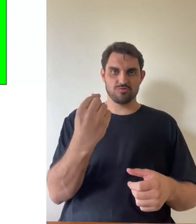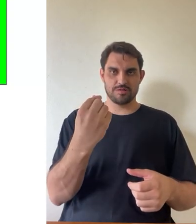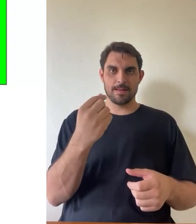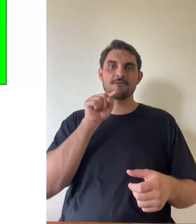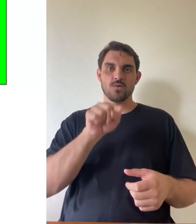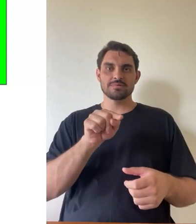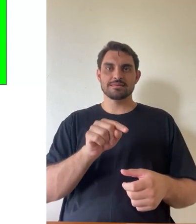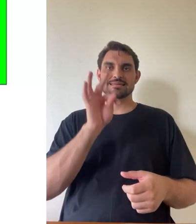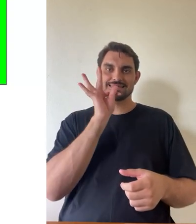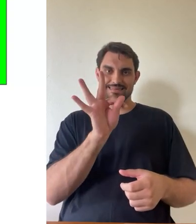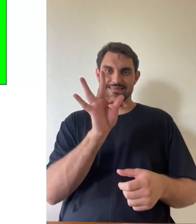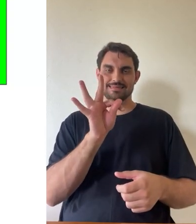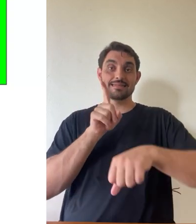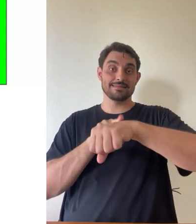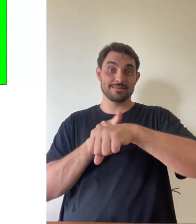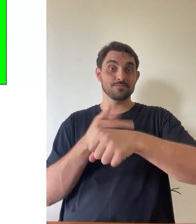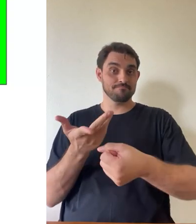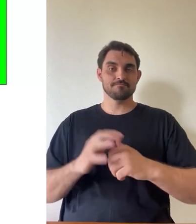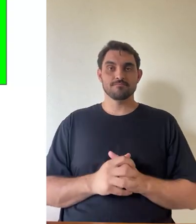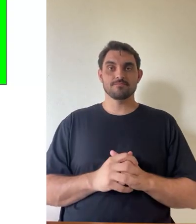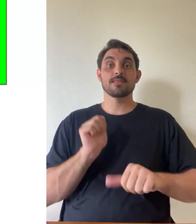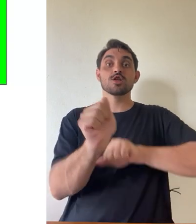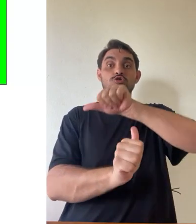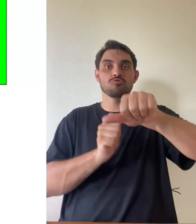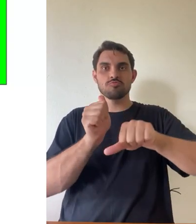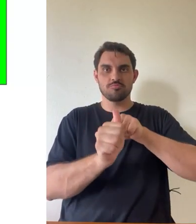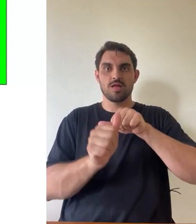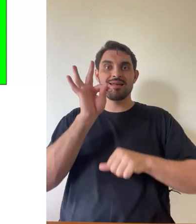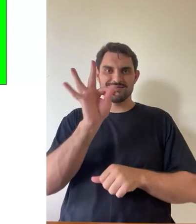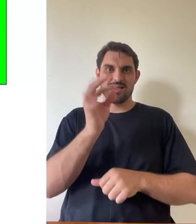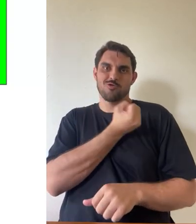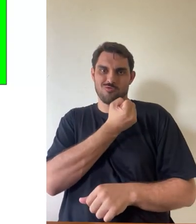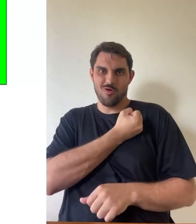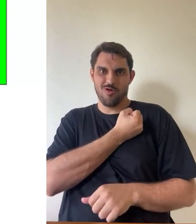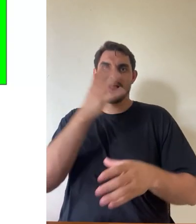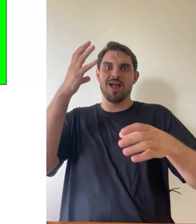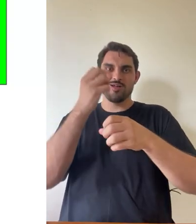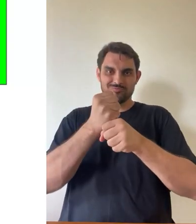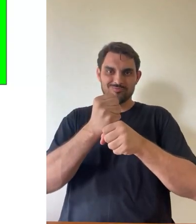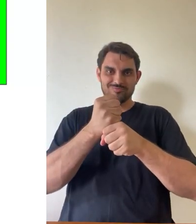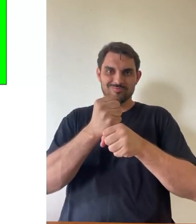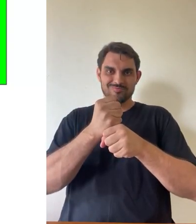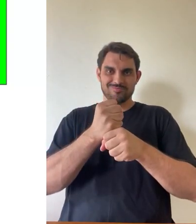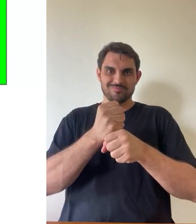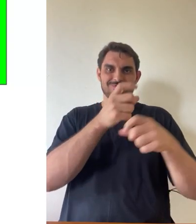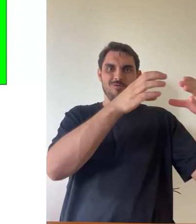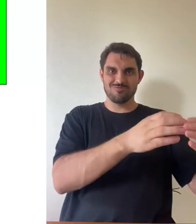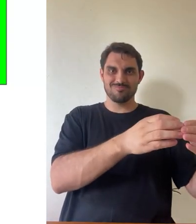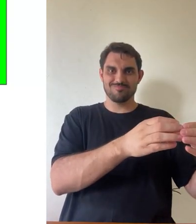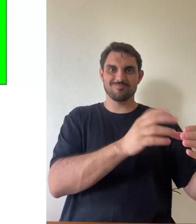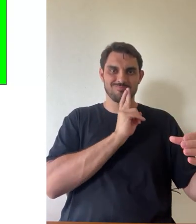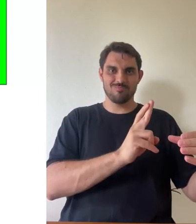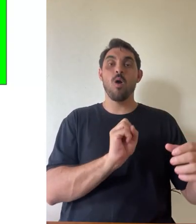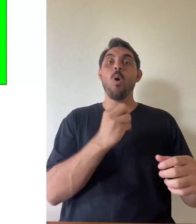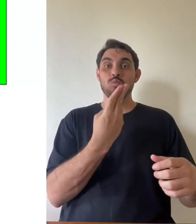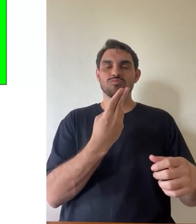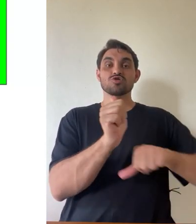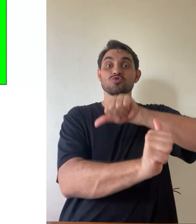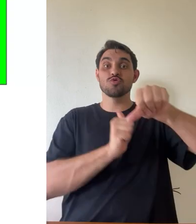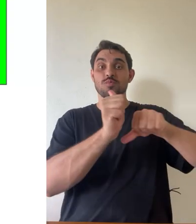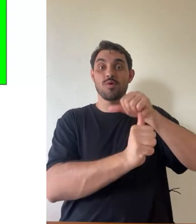velocidade, vezes o tempo. Então, substituindo o valor do tempo, nós encontramos a posição.